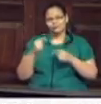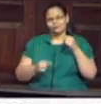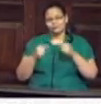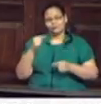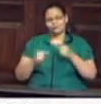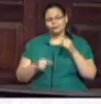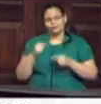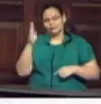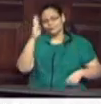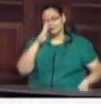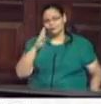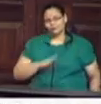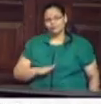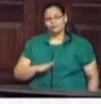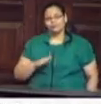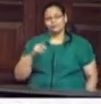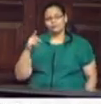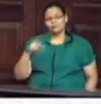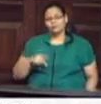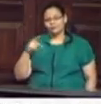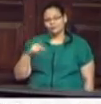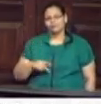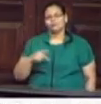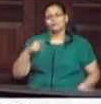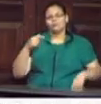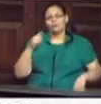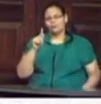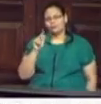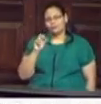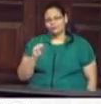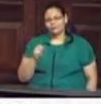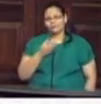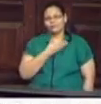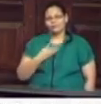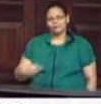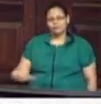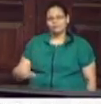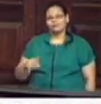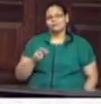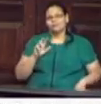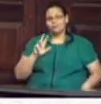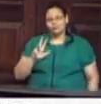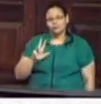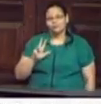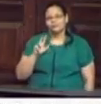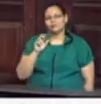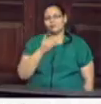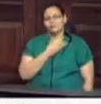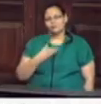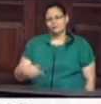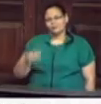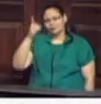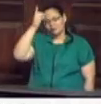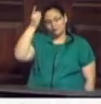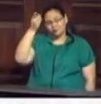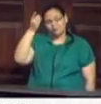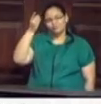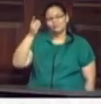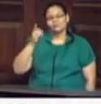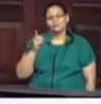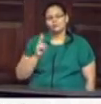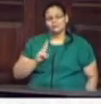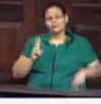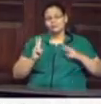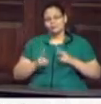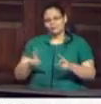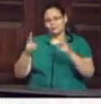política nacional, petróleo, gás, governo Lula, governo Dilma, e